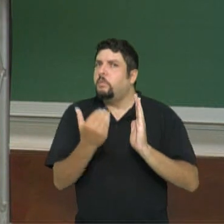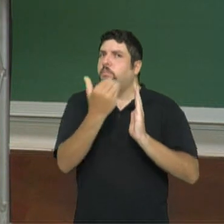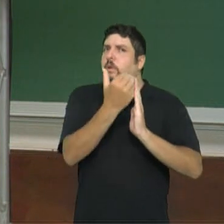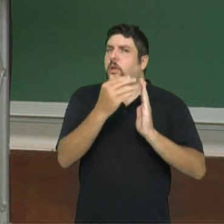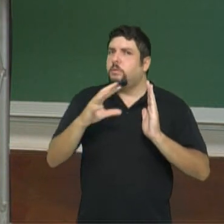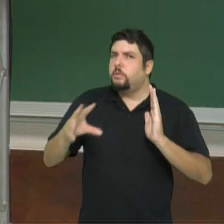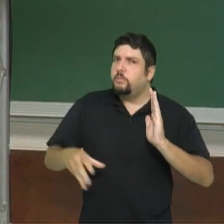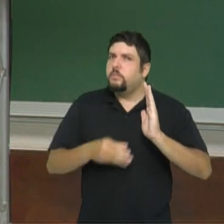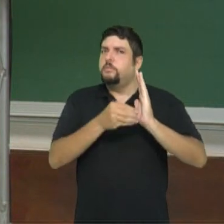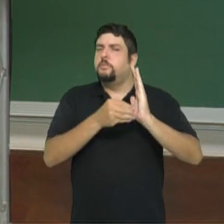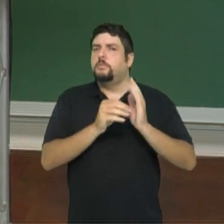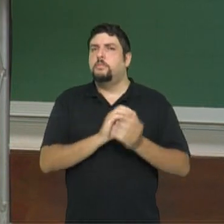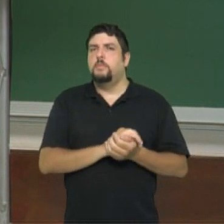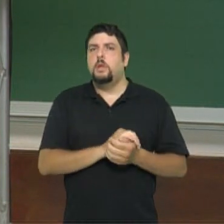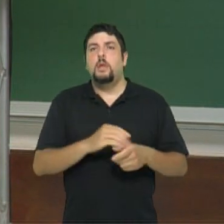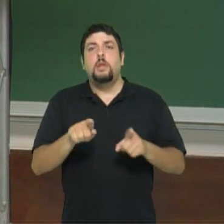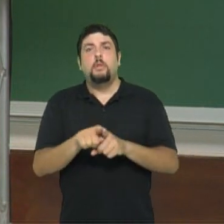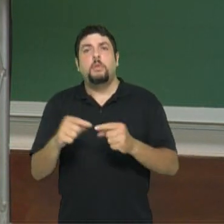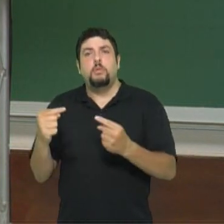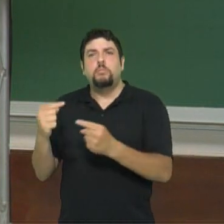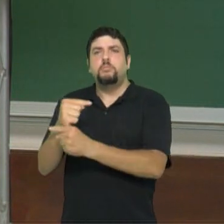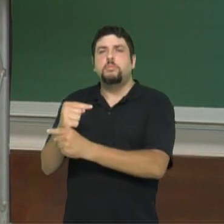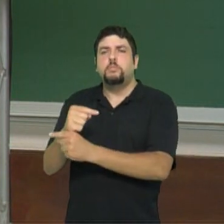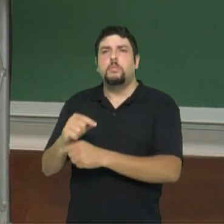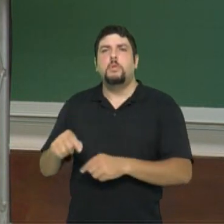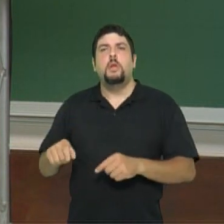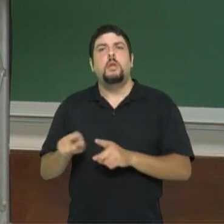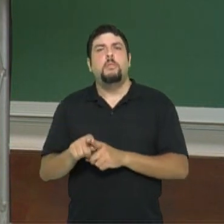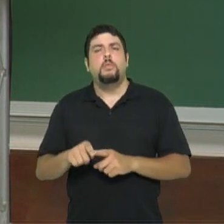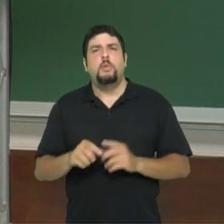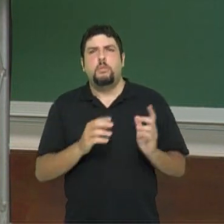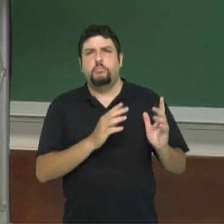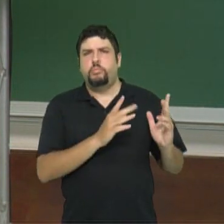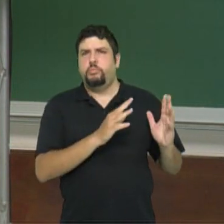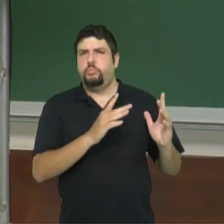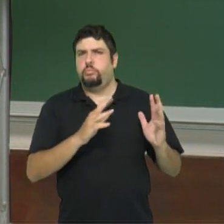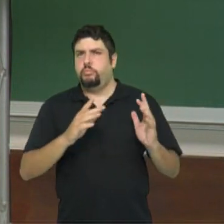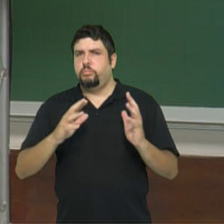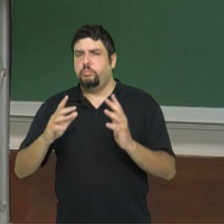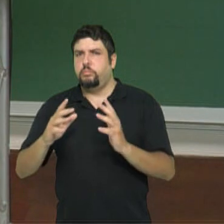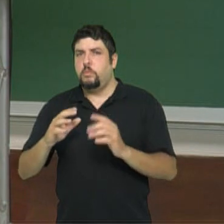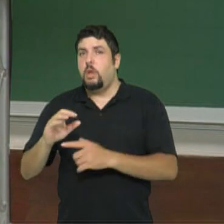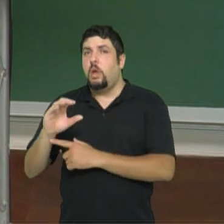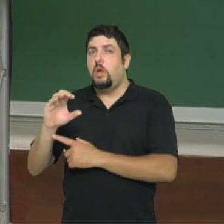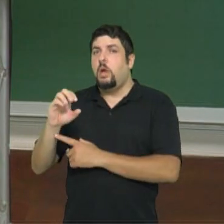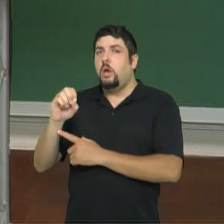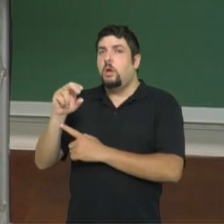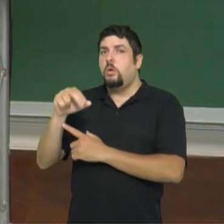E adversidade, porque ele fala aqui toda essa primeira parte, quando chega aqui ele fala,